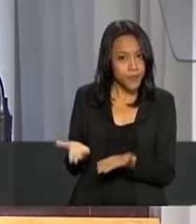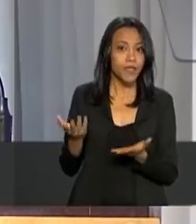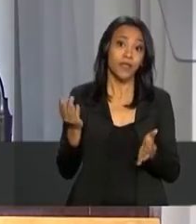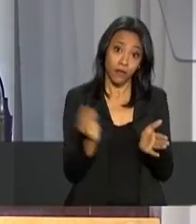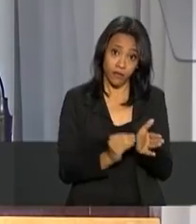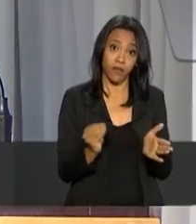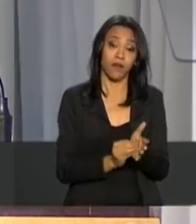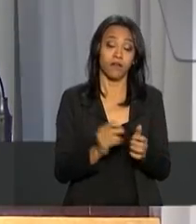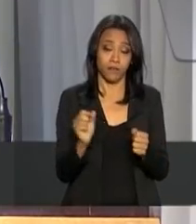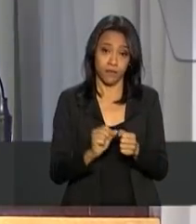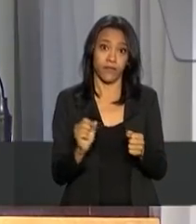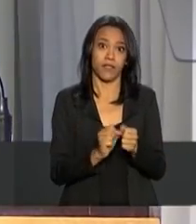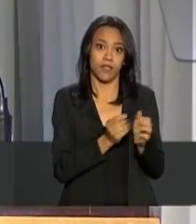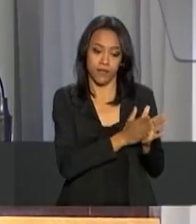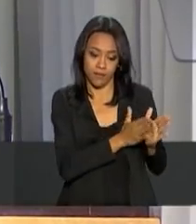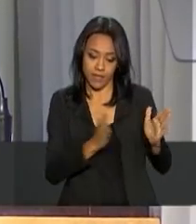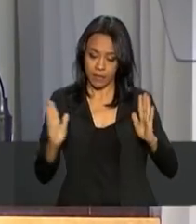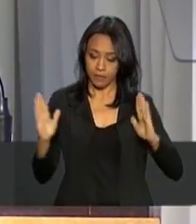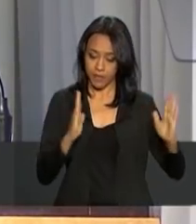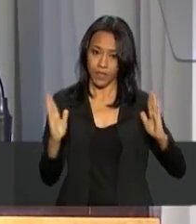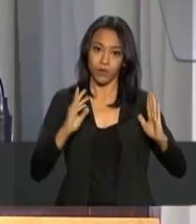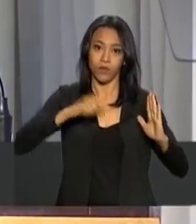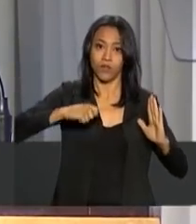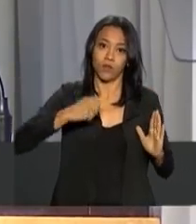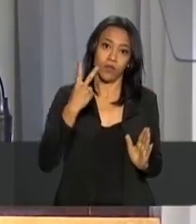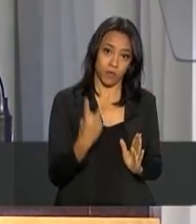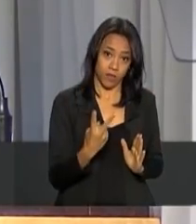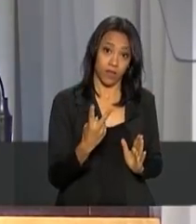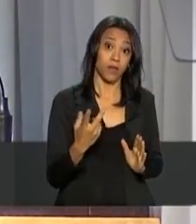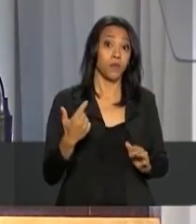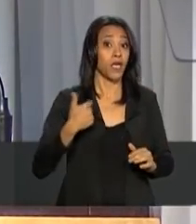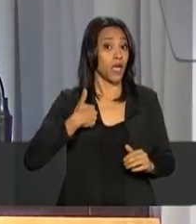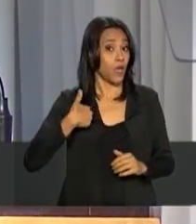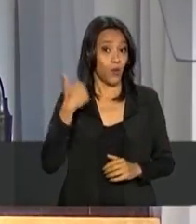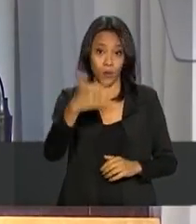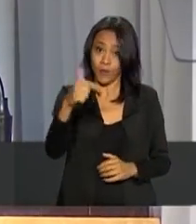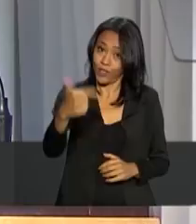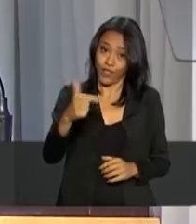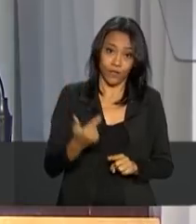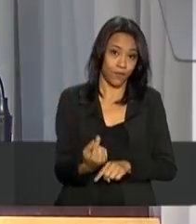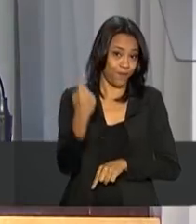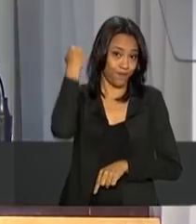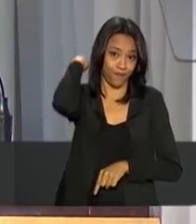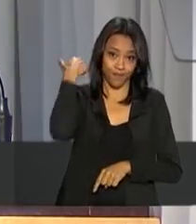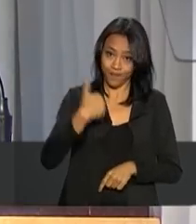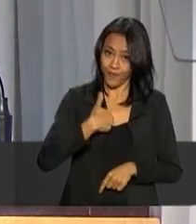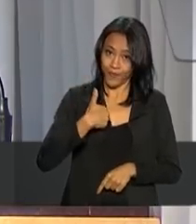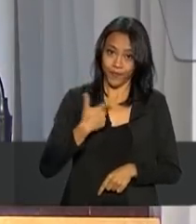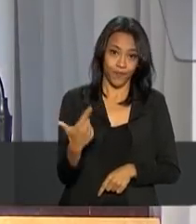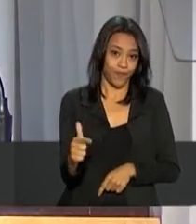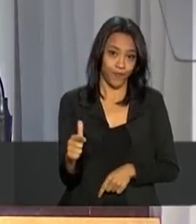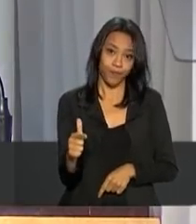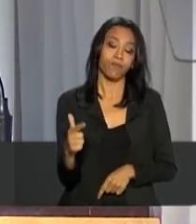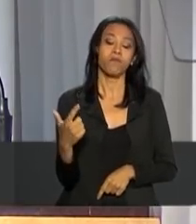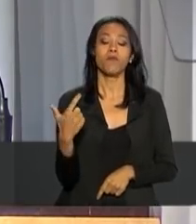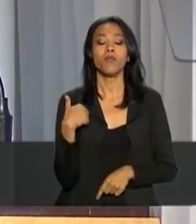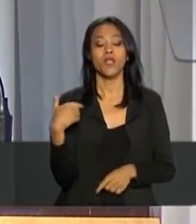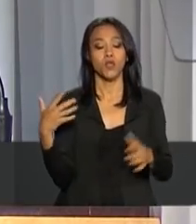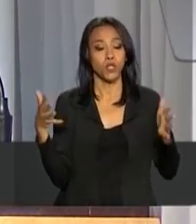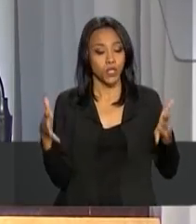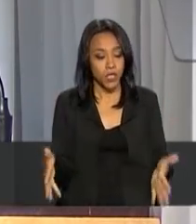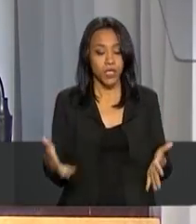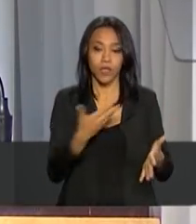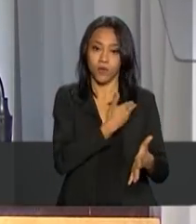E transição que, aliás, eu confesso que não tive. Quando cheguei ao governo, embora